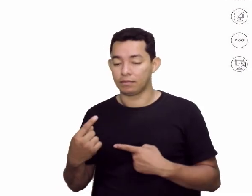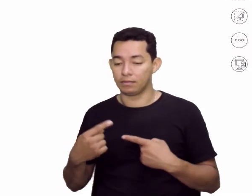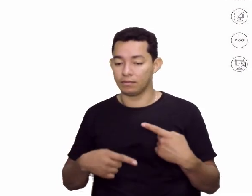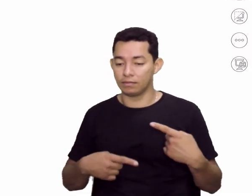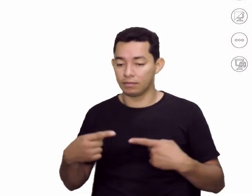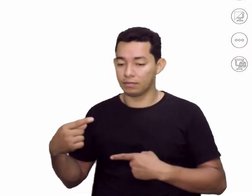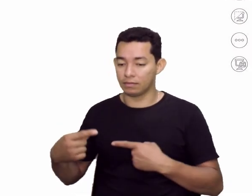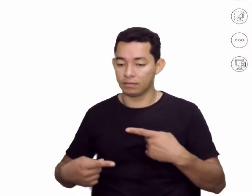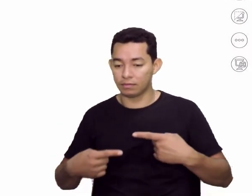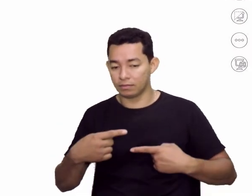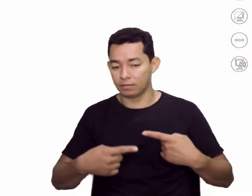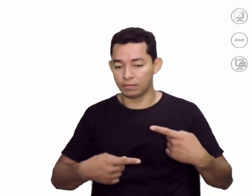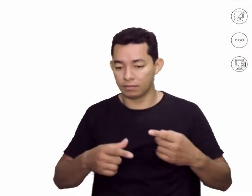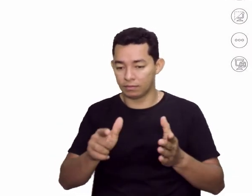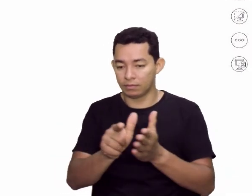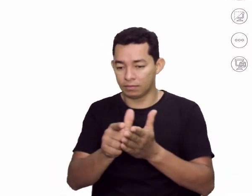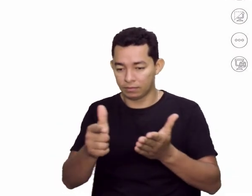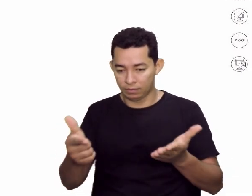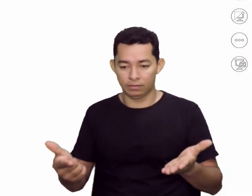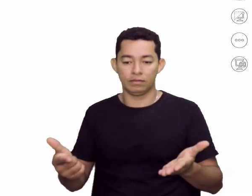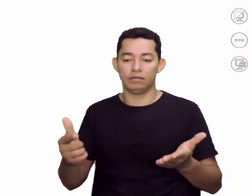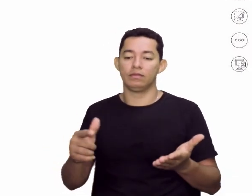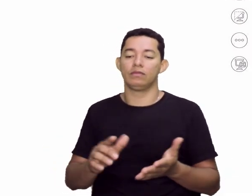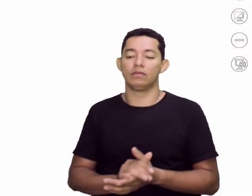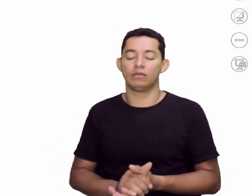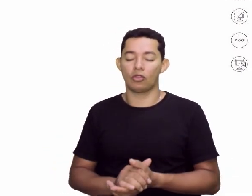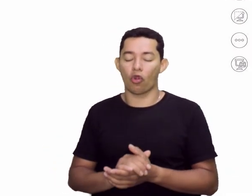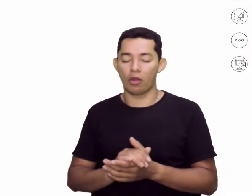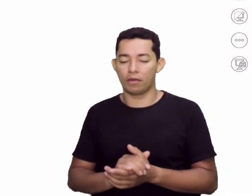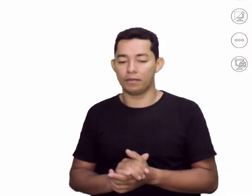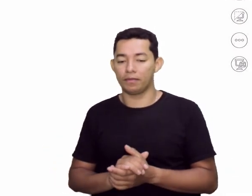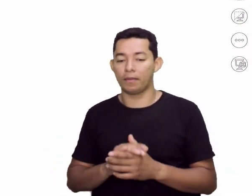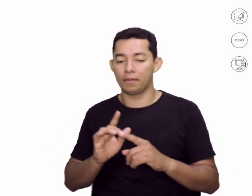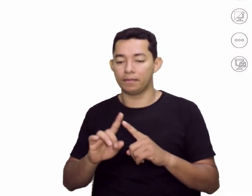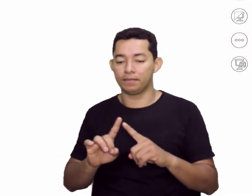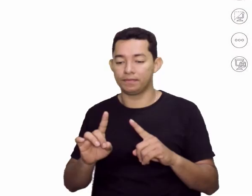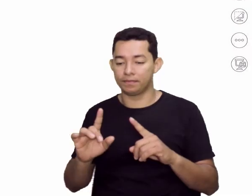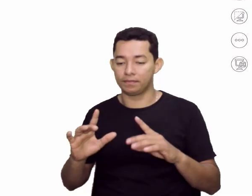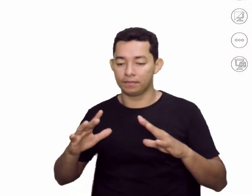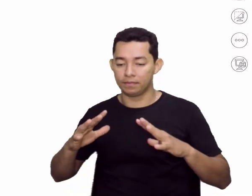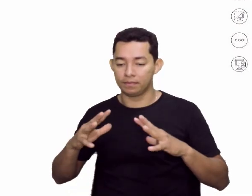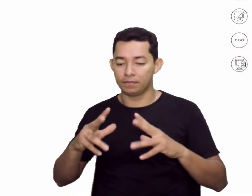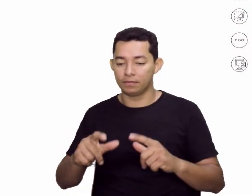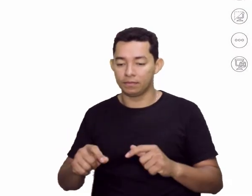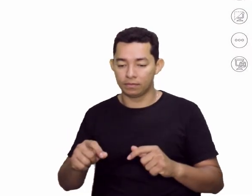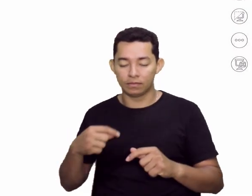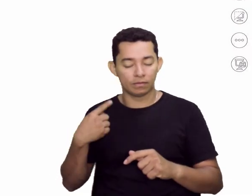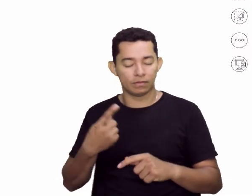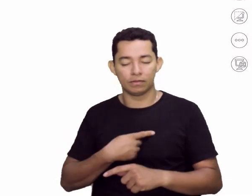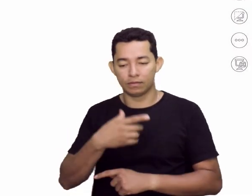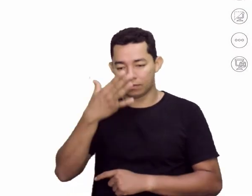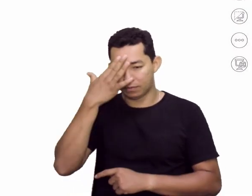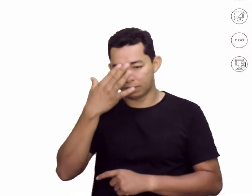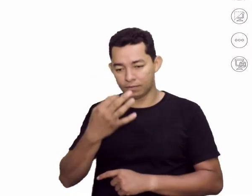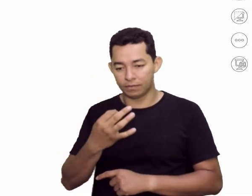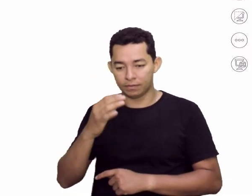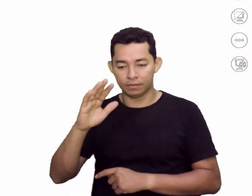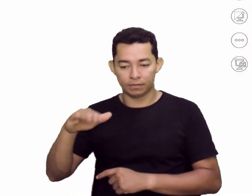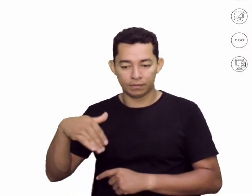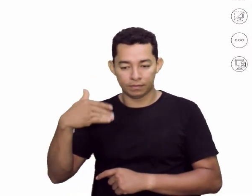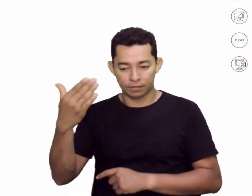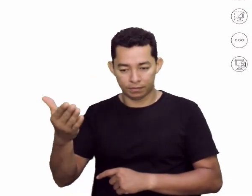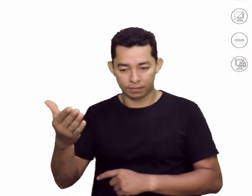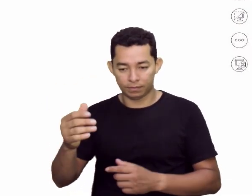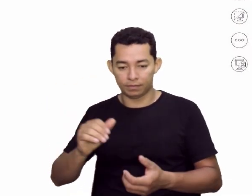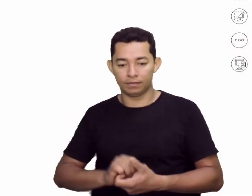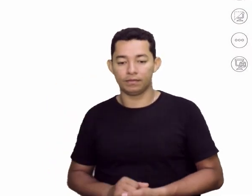vias jornalísticas, né? Mas tudo é planos para a gente ir desdobrando lá na frente. Tem o